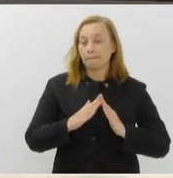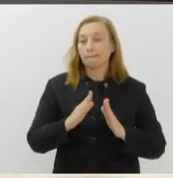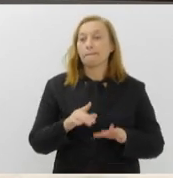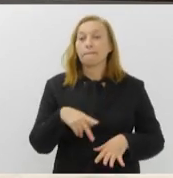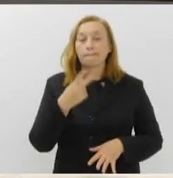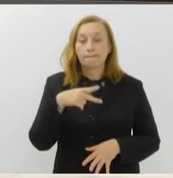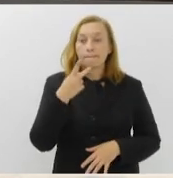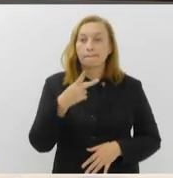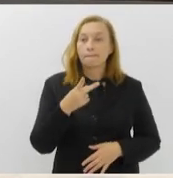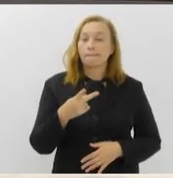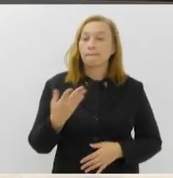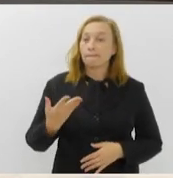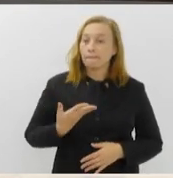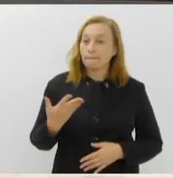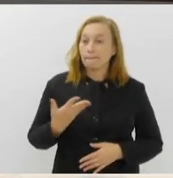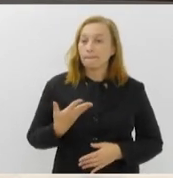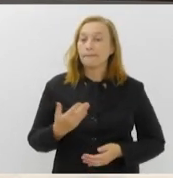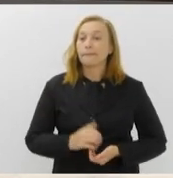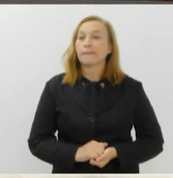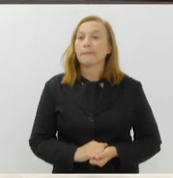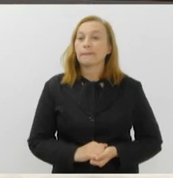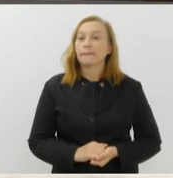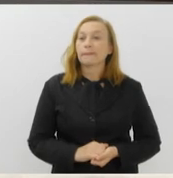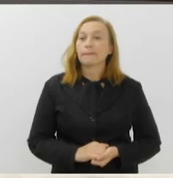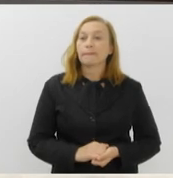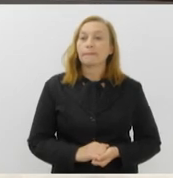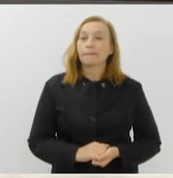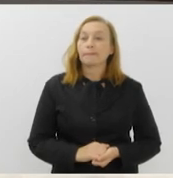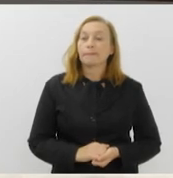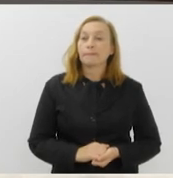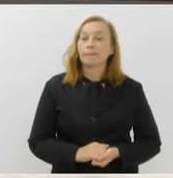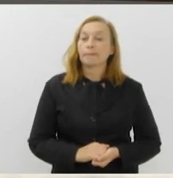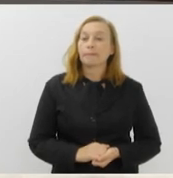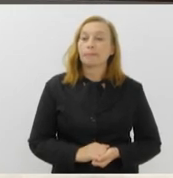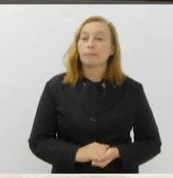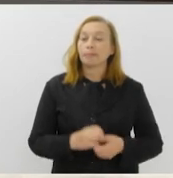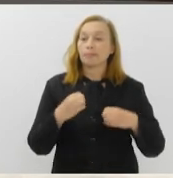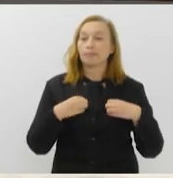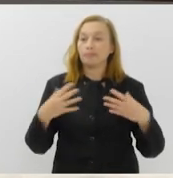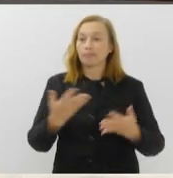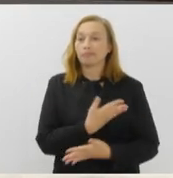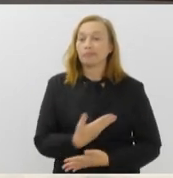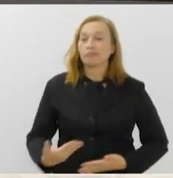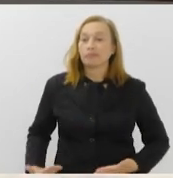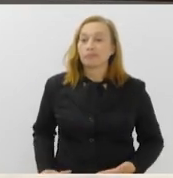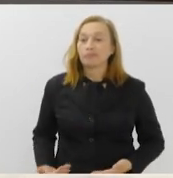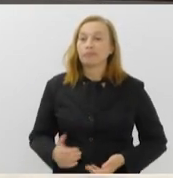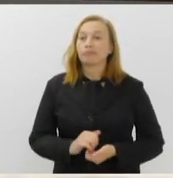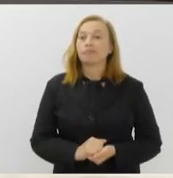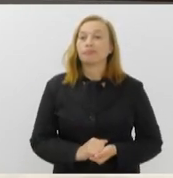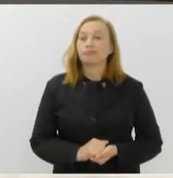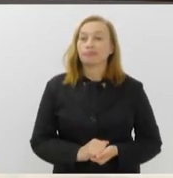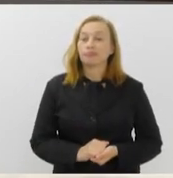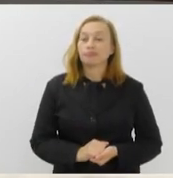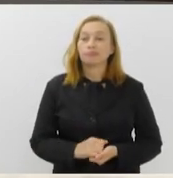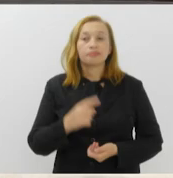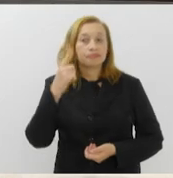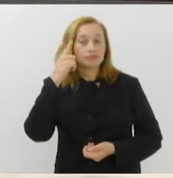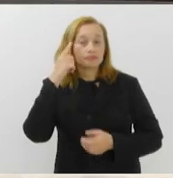dizer, companheiras e companheiros, que espero que essa audiência pública traga, para além das